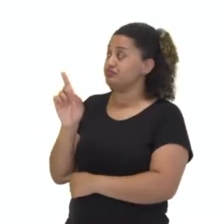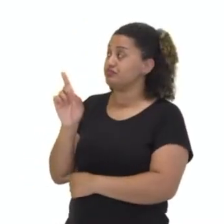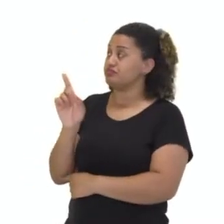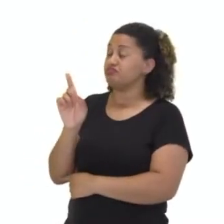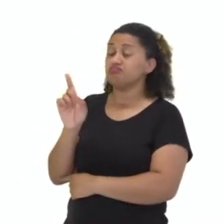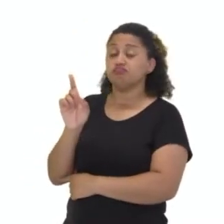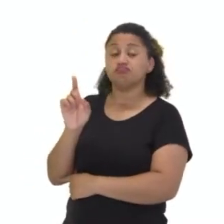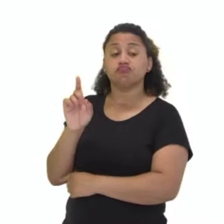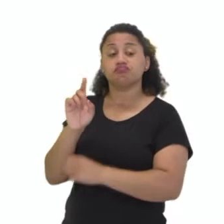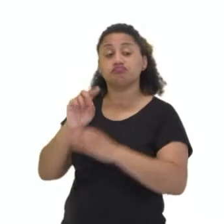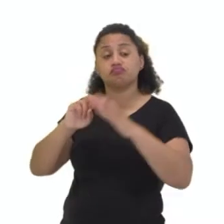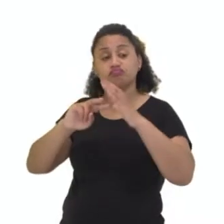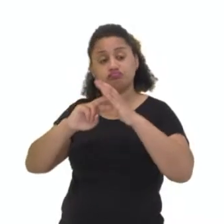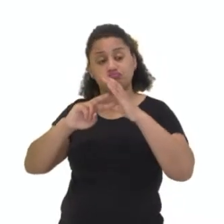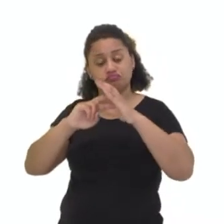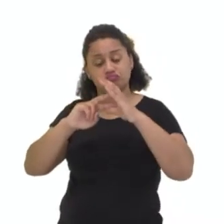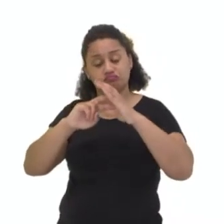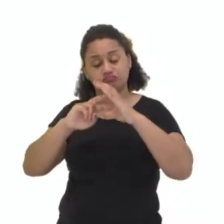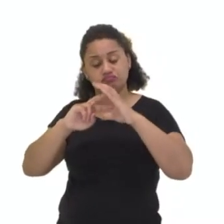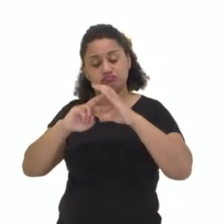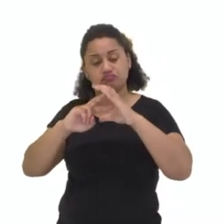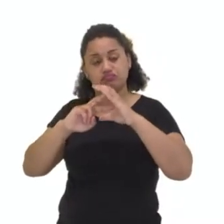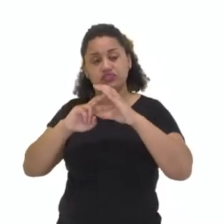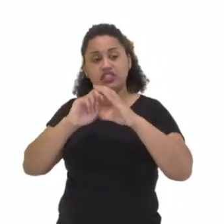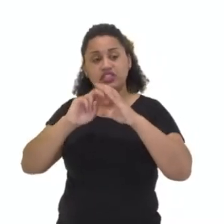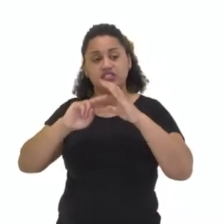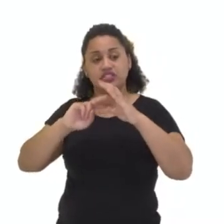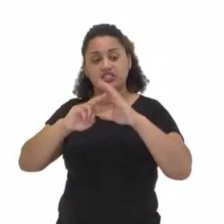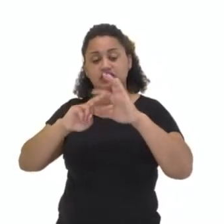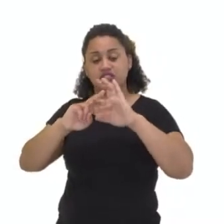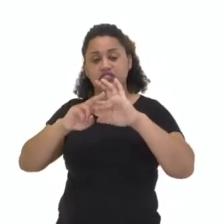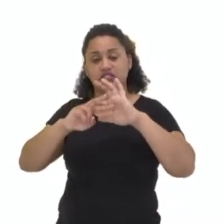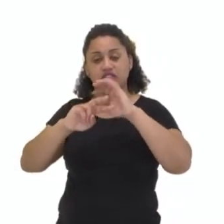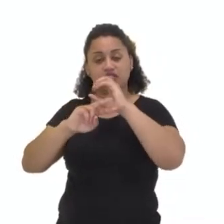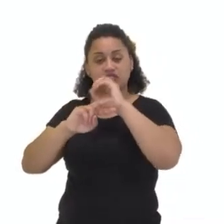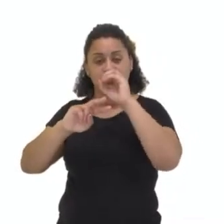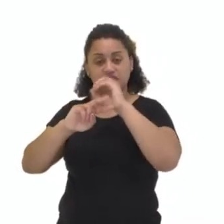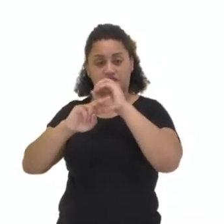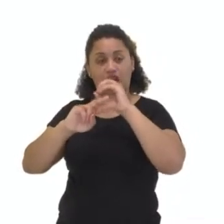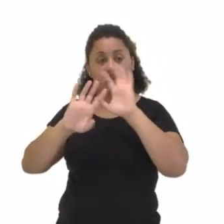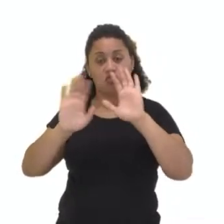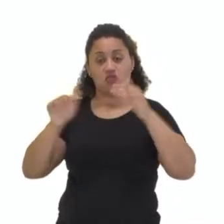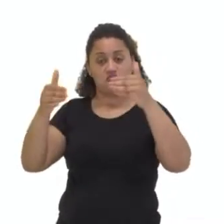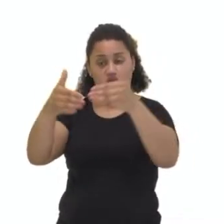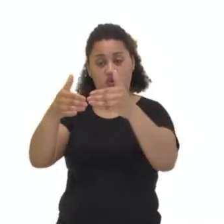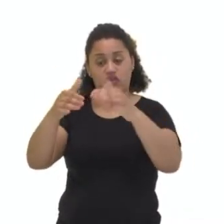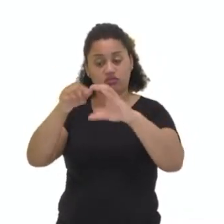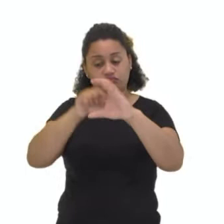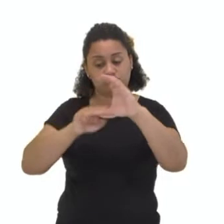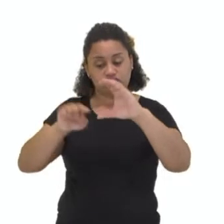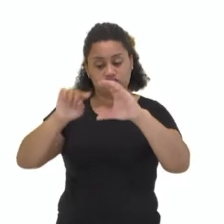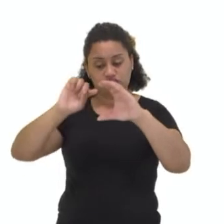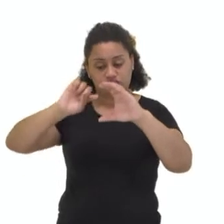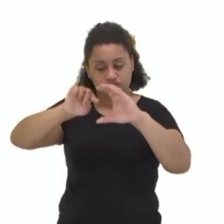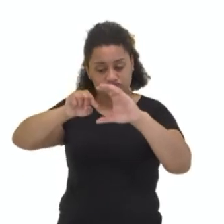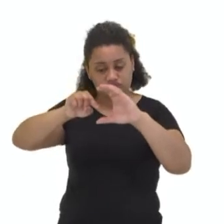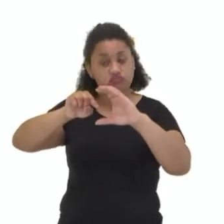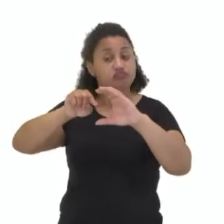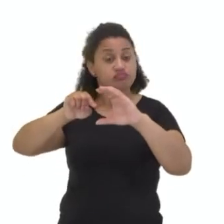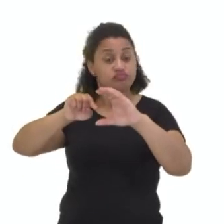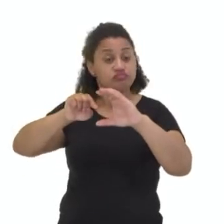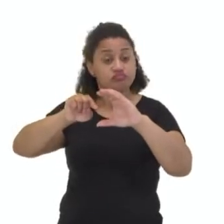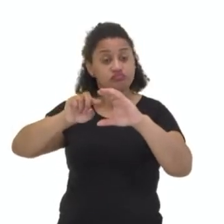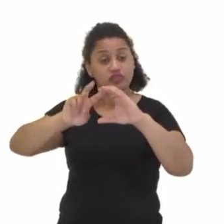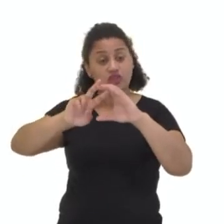figura. Se aqui, né, o meu ponto 0, né, é o centro do círculo, como a gente já sabe,